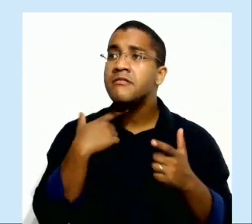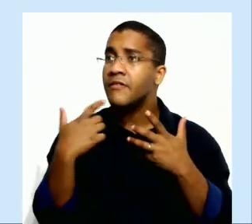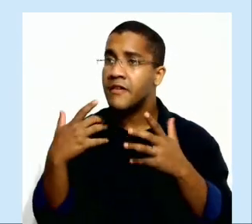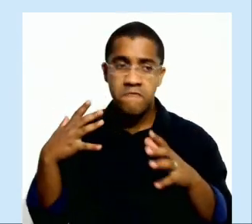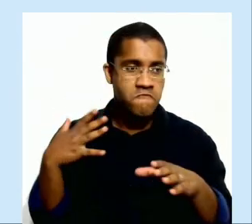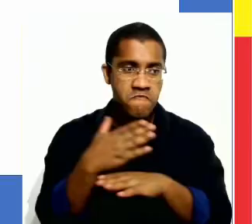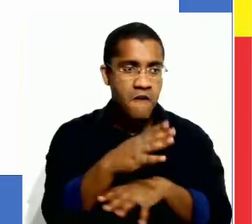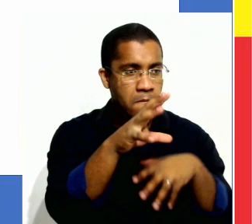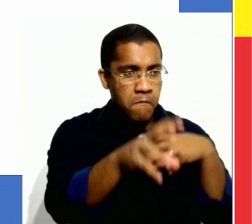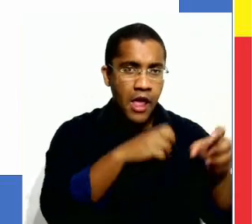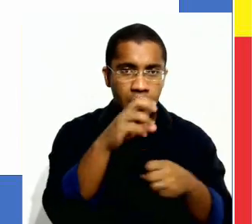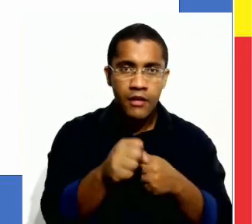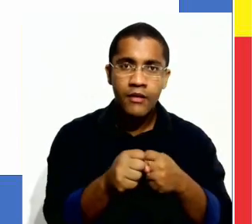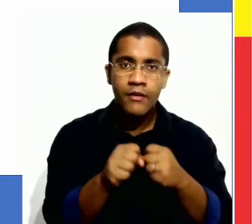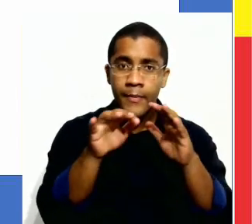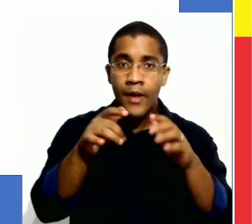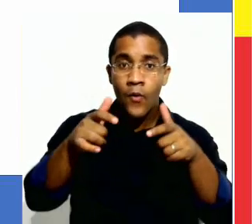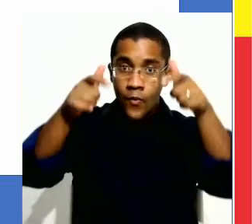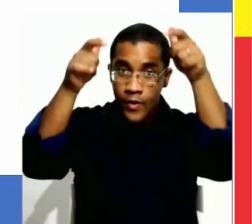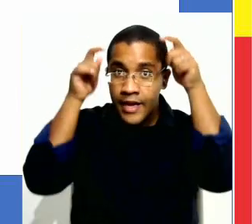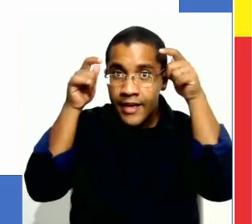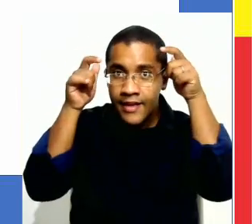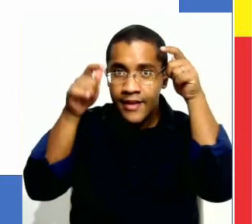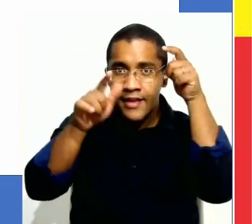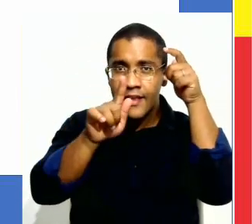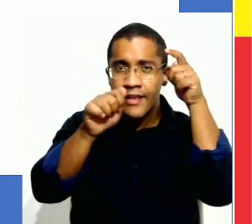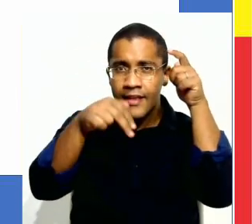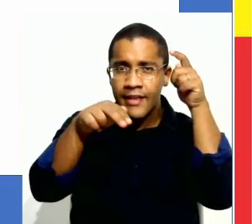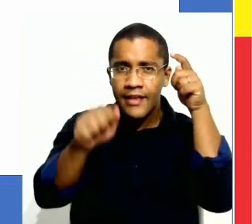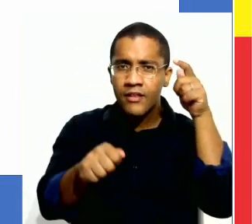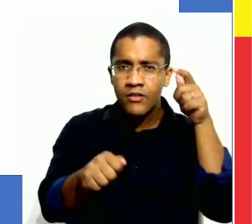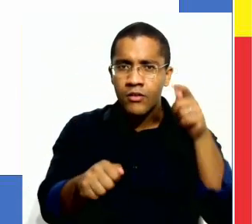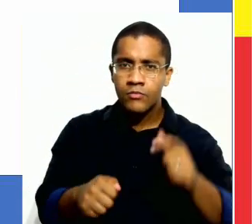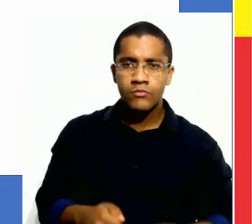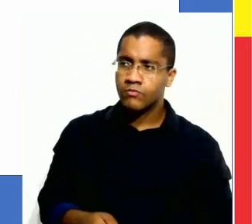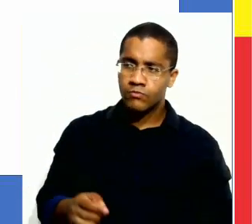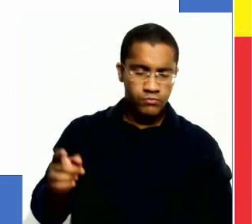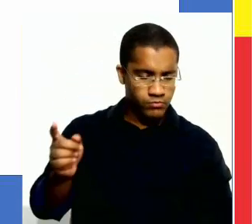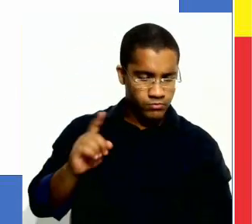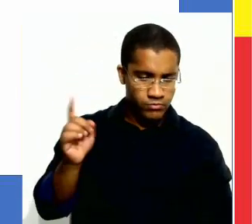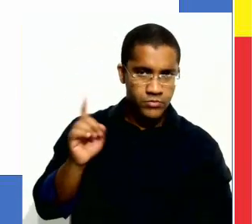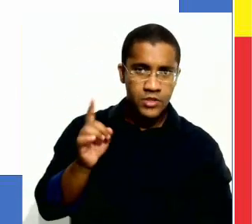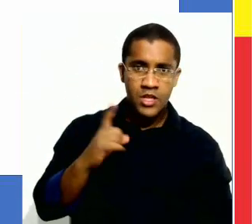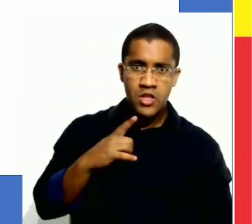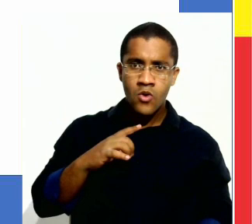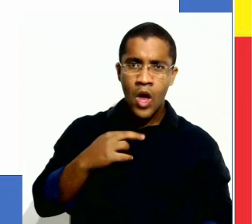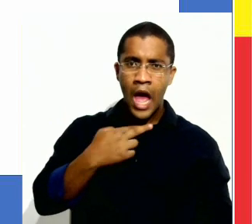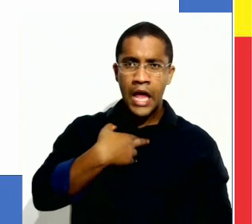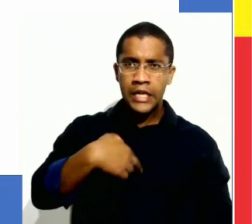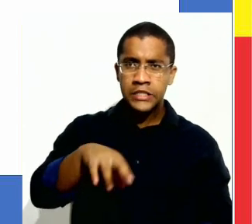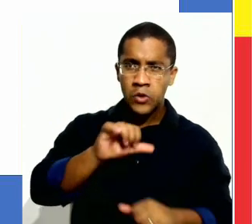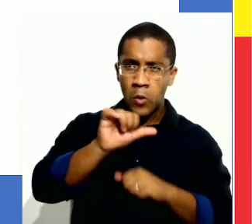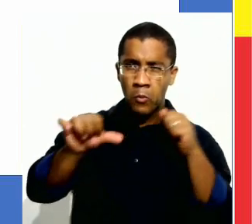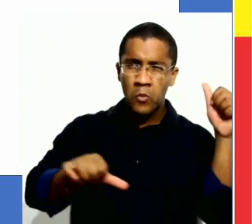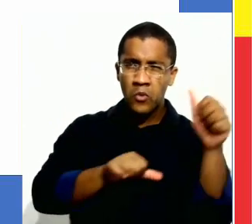auríferas. O reino de Gana recusou-se a se converter ao Islã.